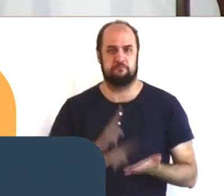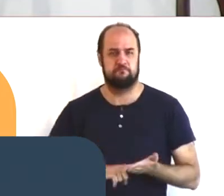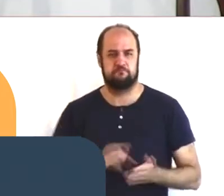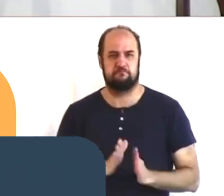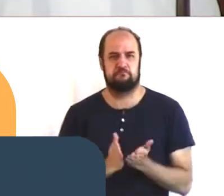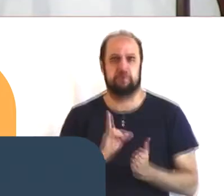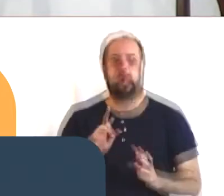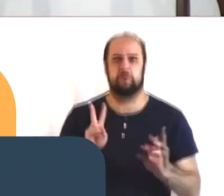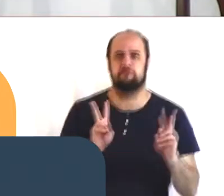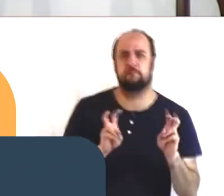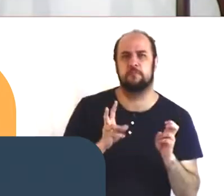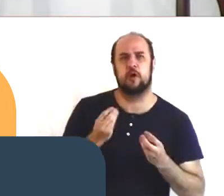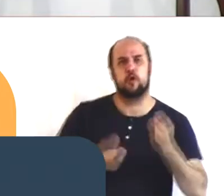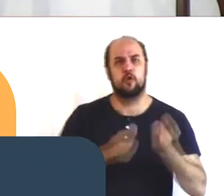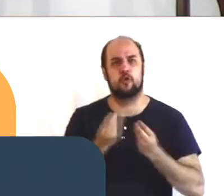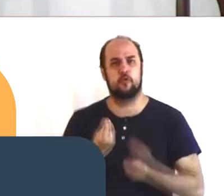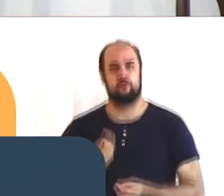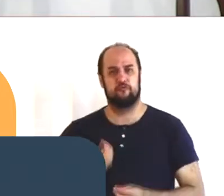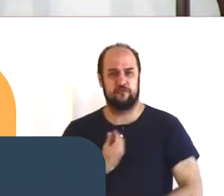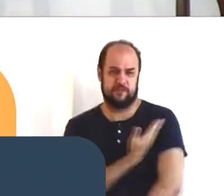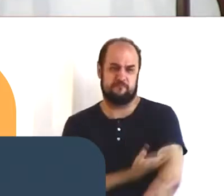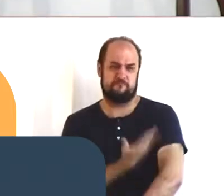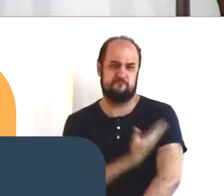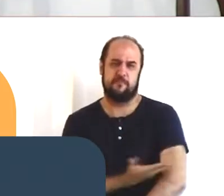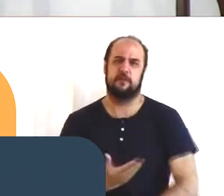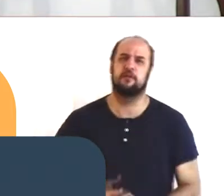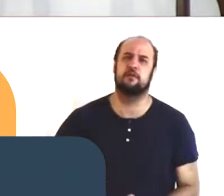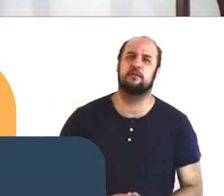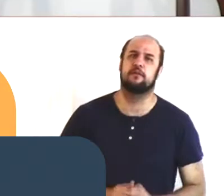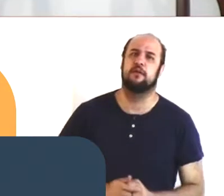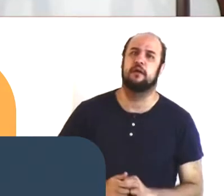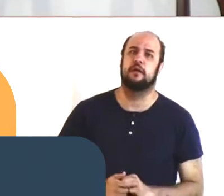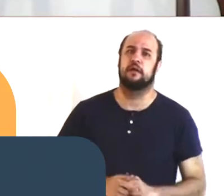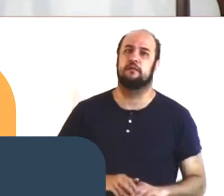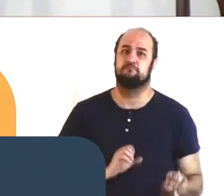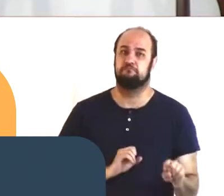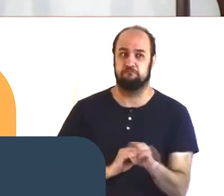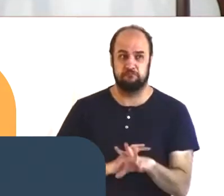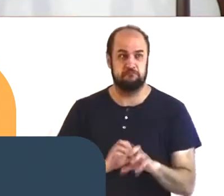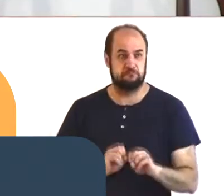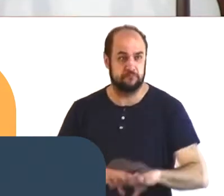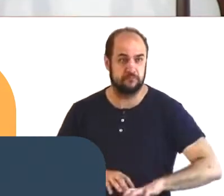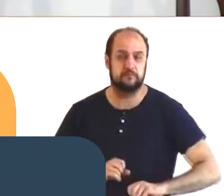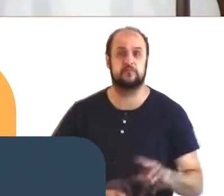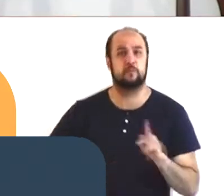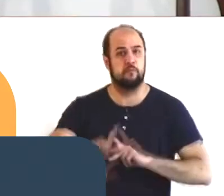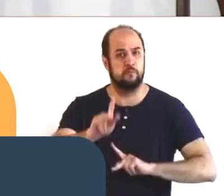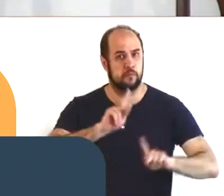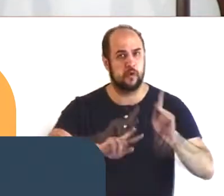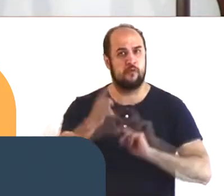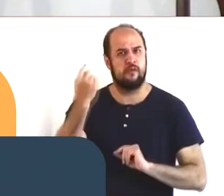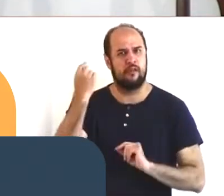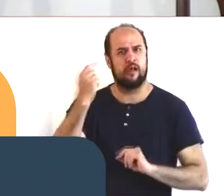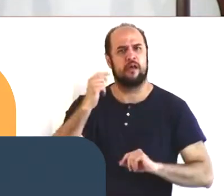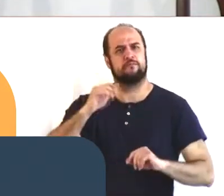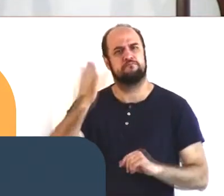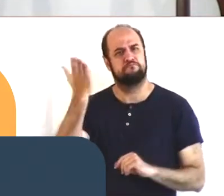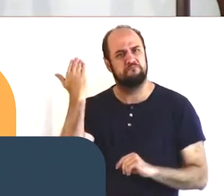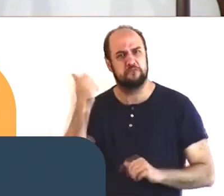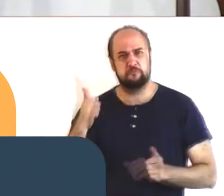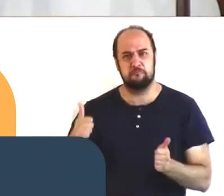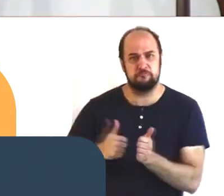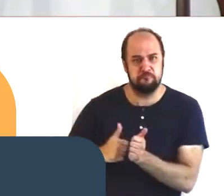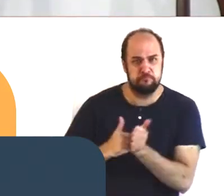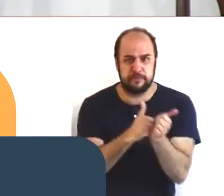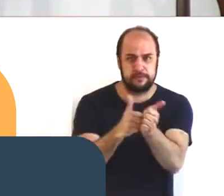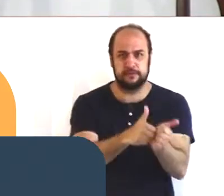isso o tema, como praticar a fé bíblica. Esta era uma orientação para o povo que estava sofrendo perseguição na